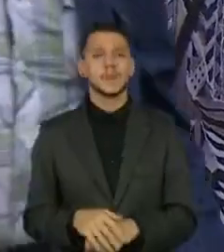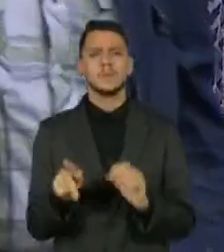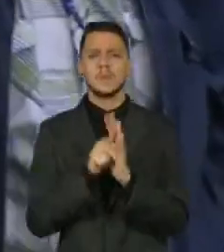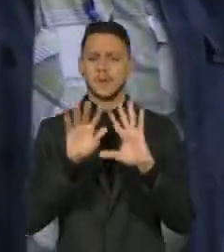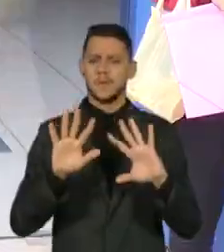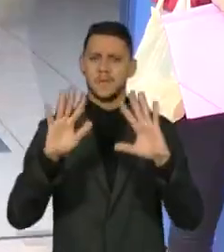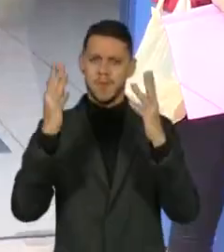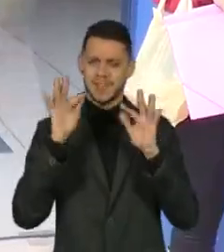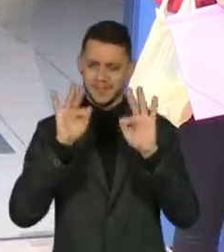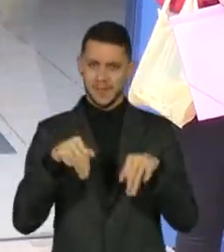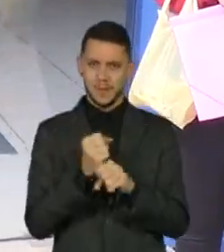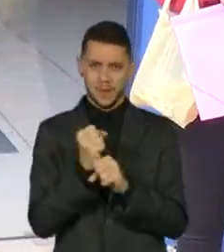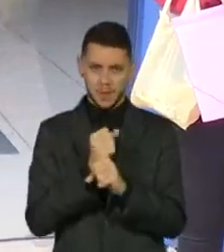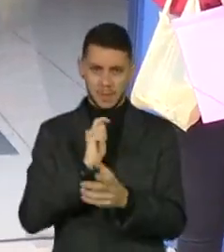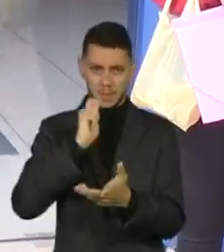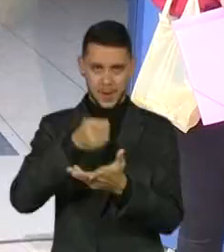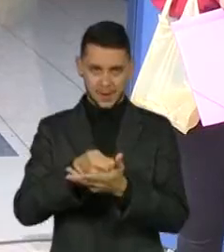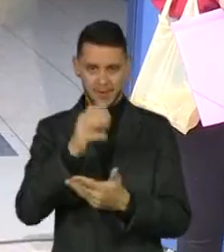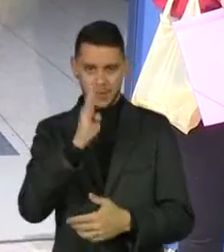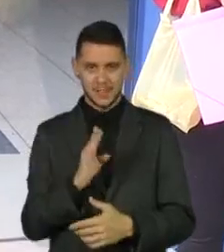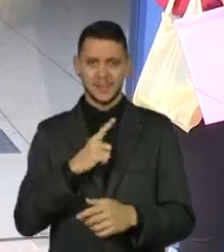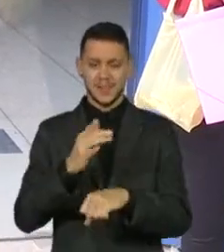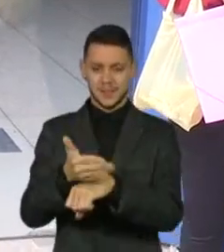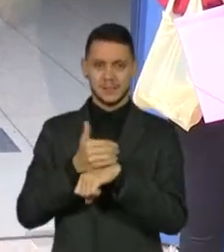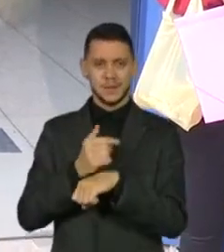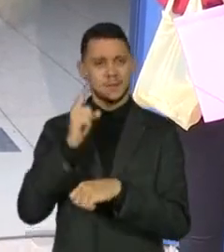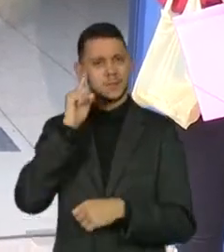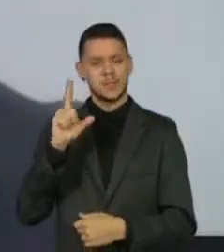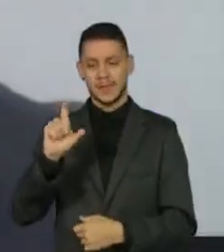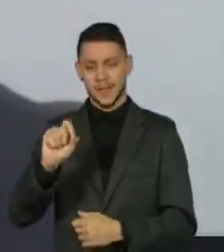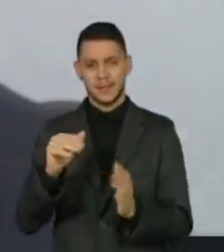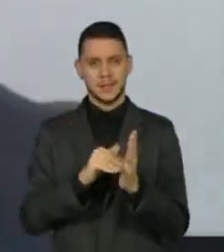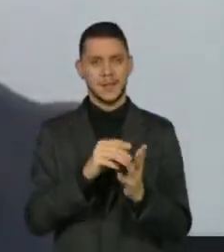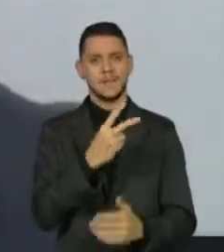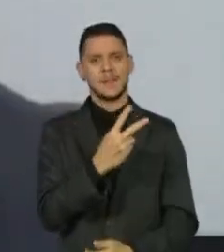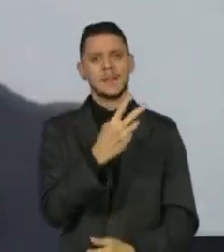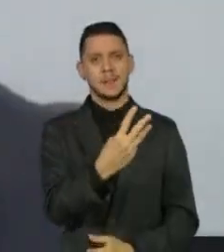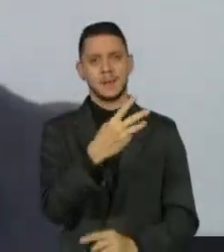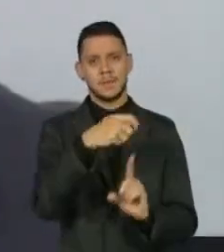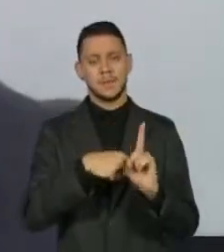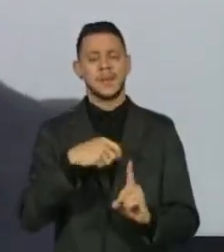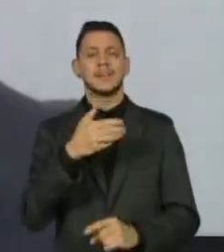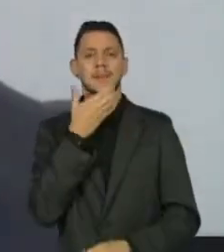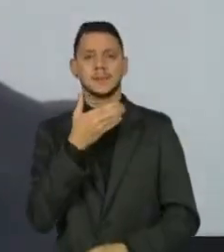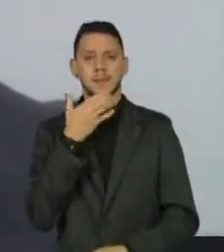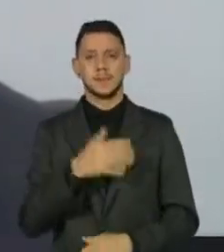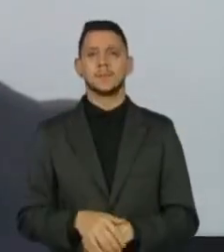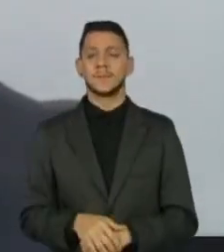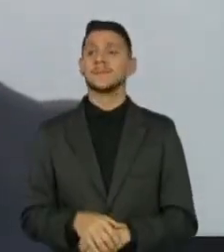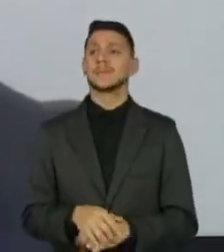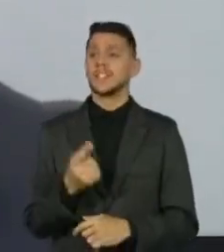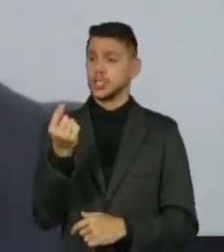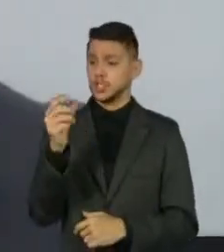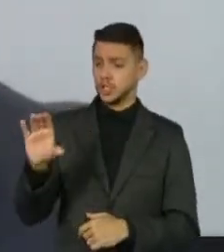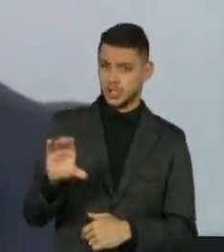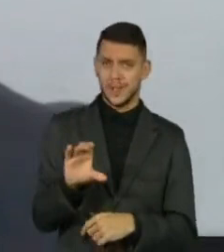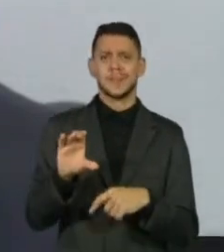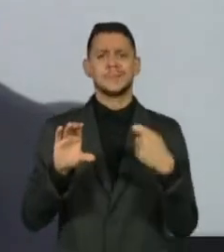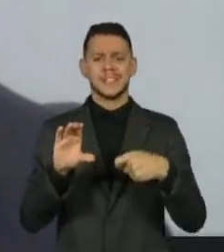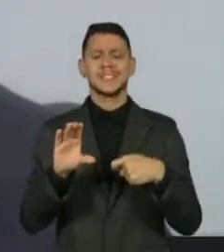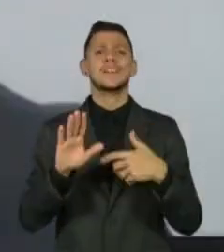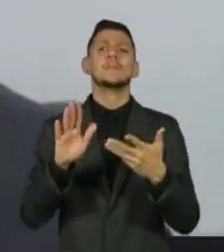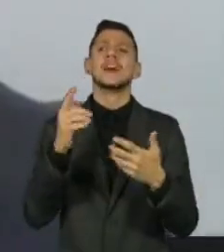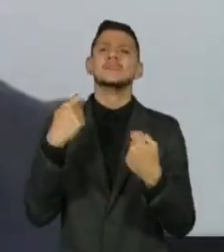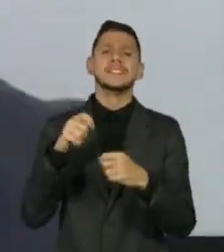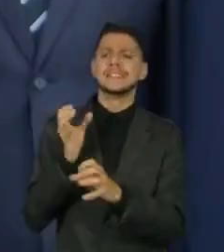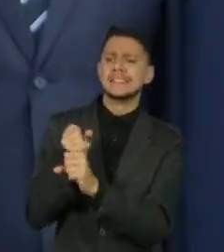Auxílio Brasil foi antecipado entre os dias 10 e 23 de dezembro. Os recursos são necessários. A grande questão é a equação que se tem